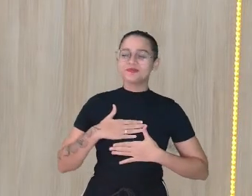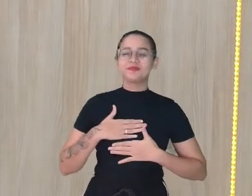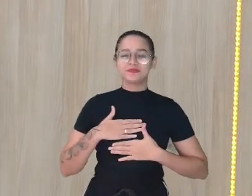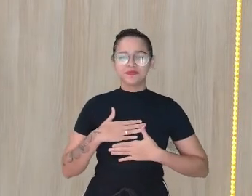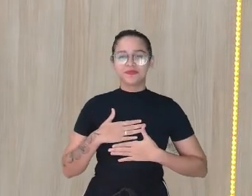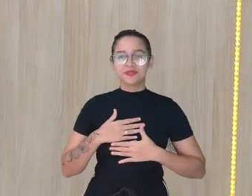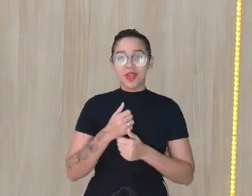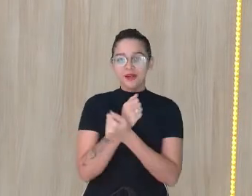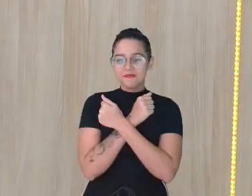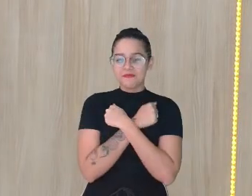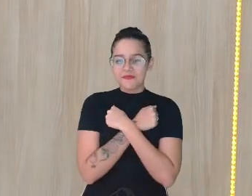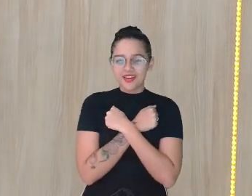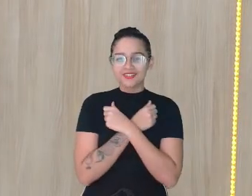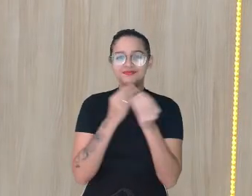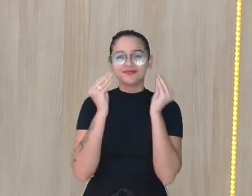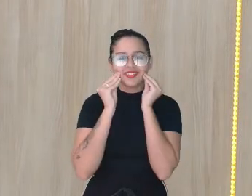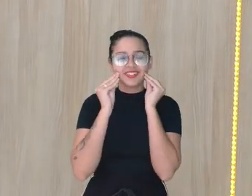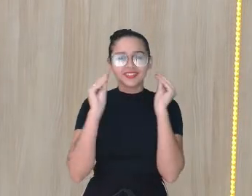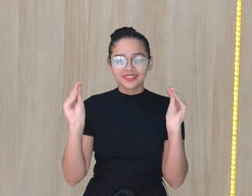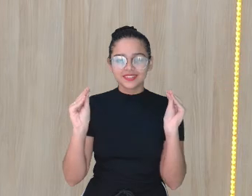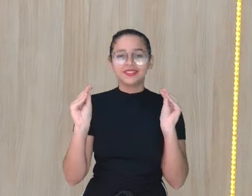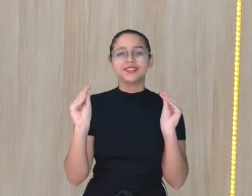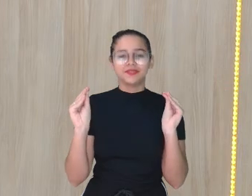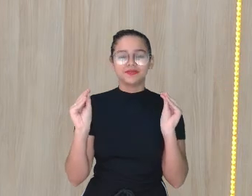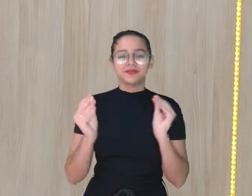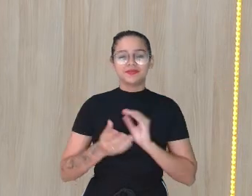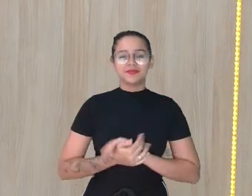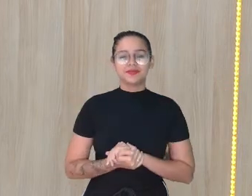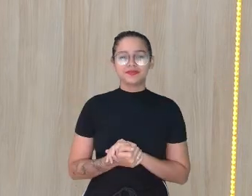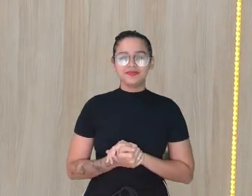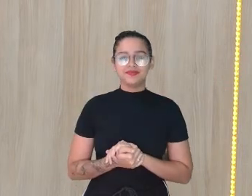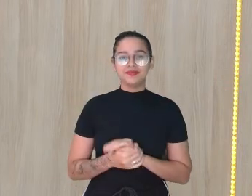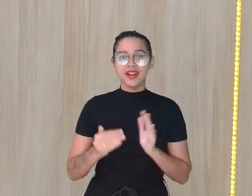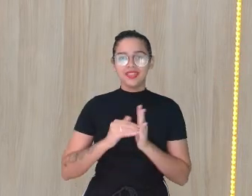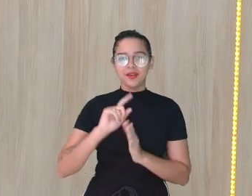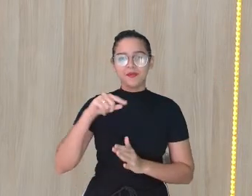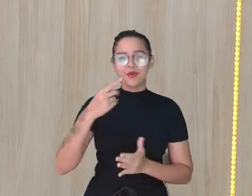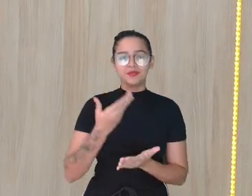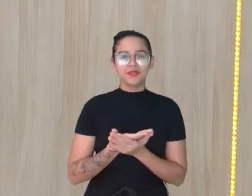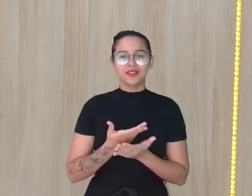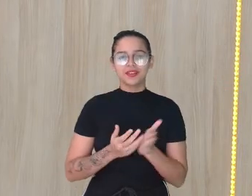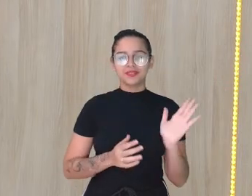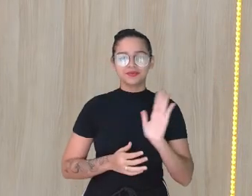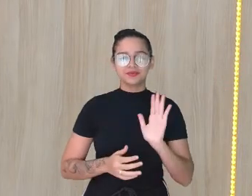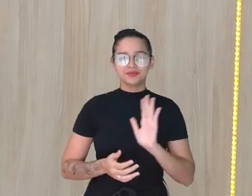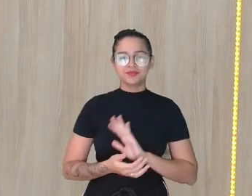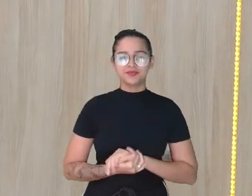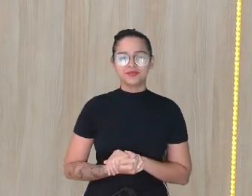grande abraço, um cheiro imenso da professora de arte de vocês e até a próxima aula.